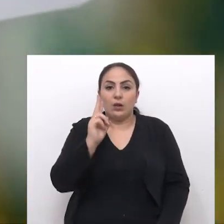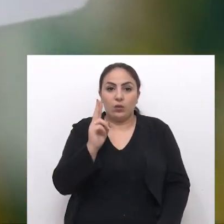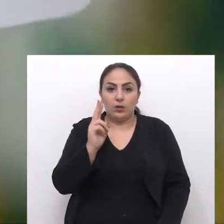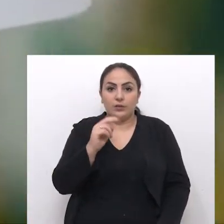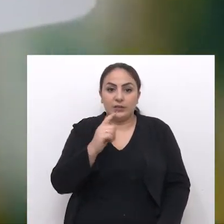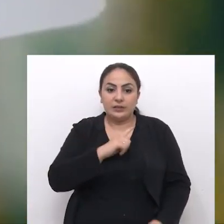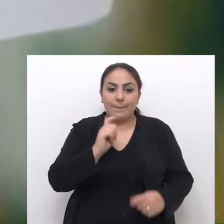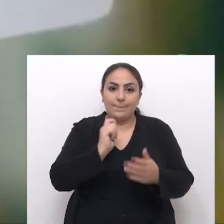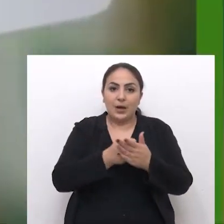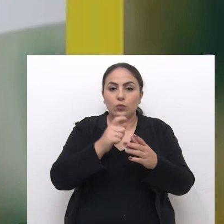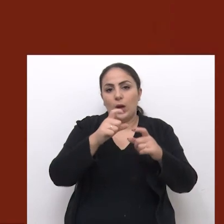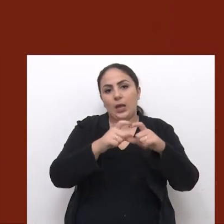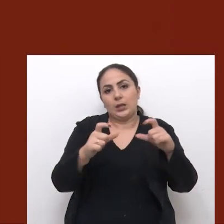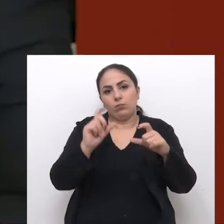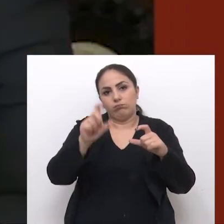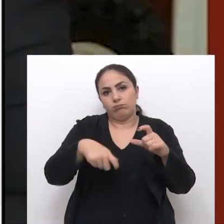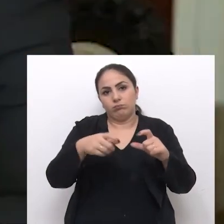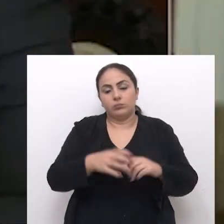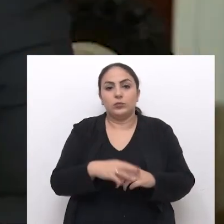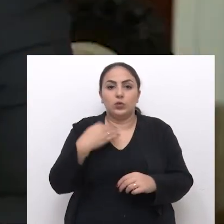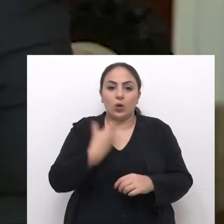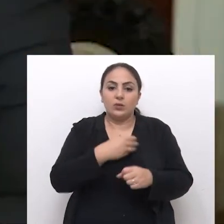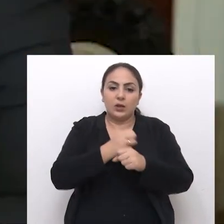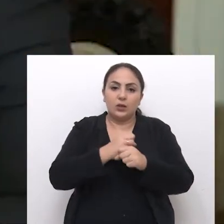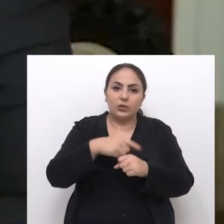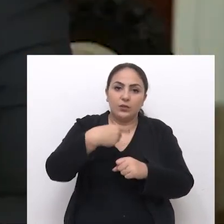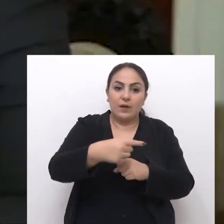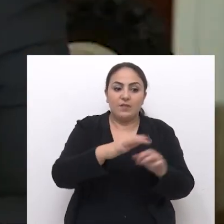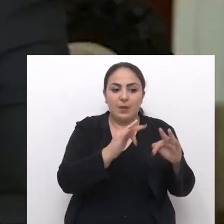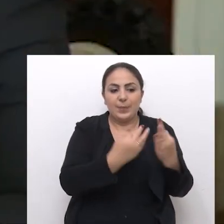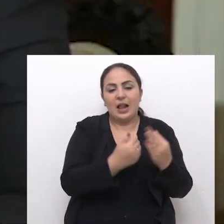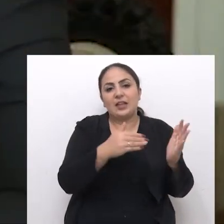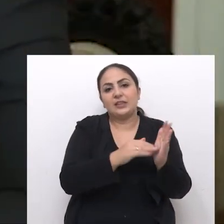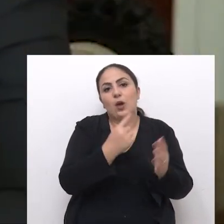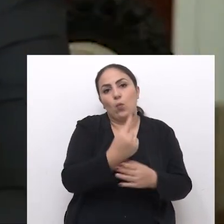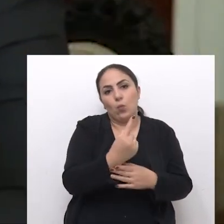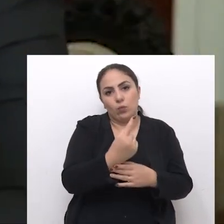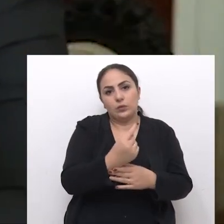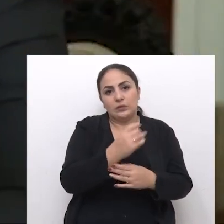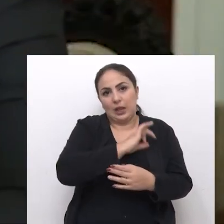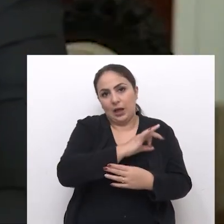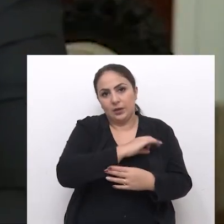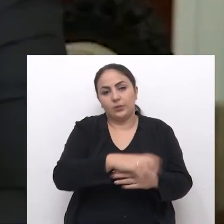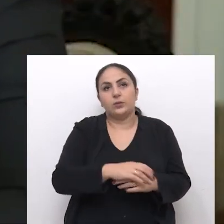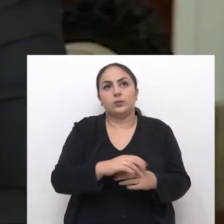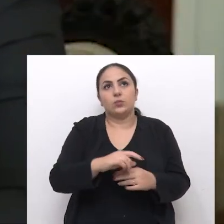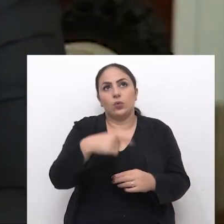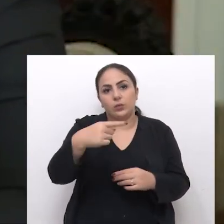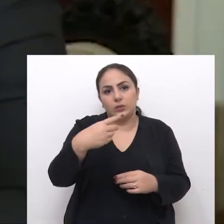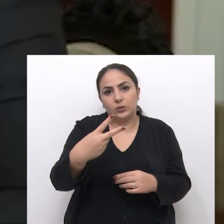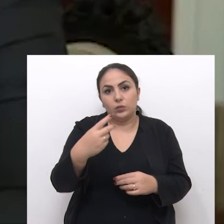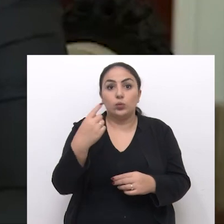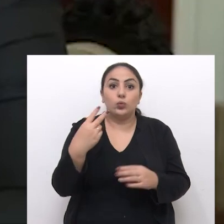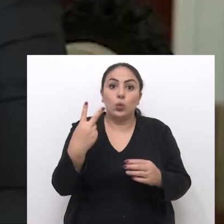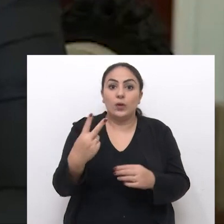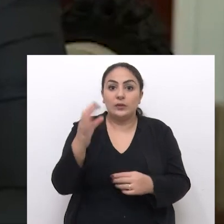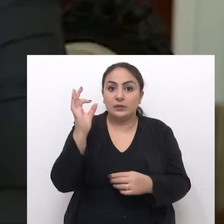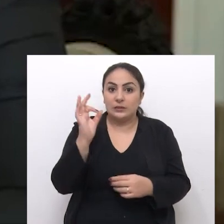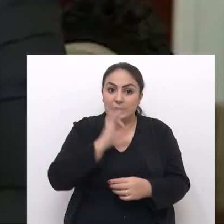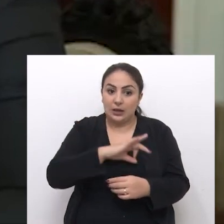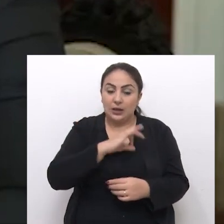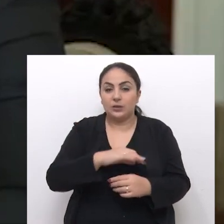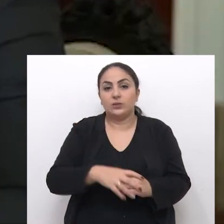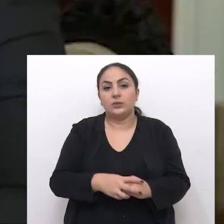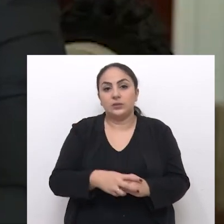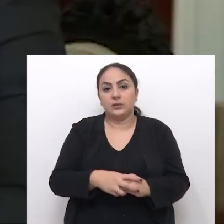pagos através desse cartão. Vamos fazer no ano que vem famílias até 1 salário mínimo, no ano seguinte até 2 salários mínimos e